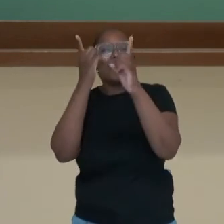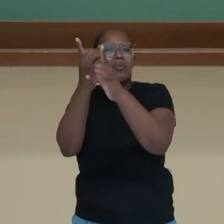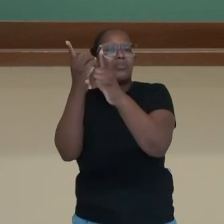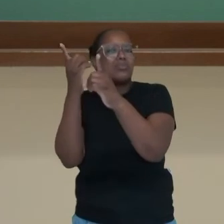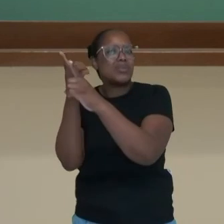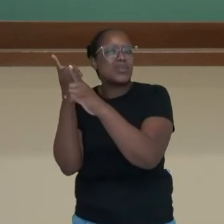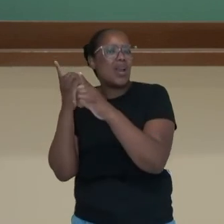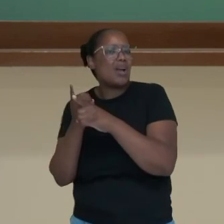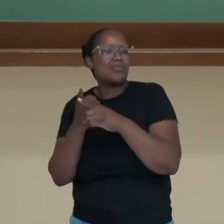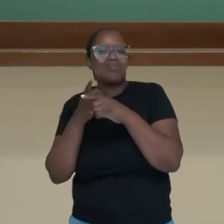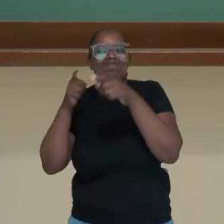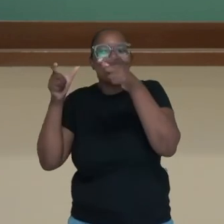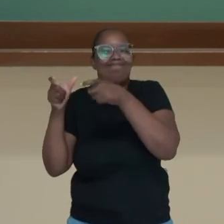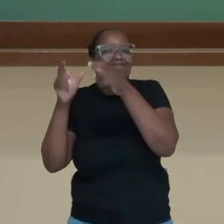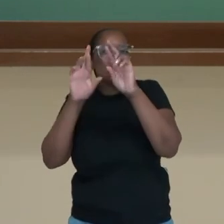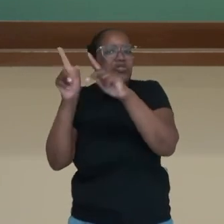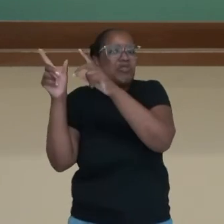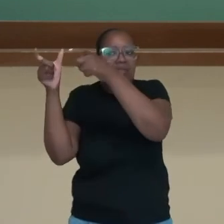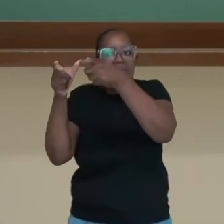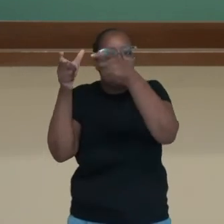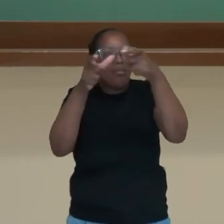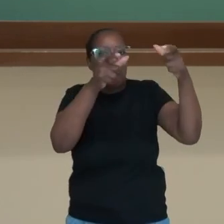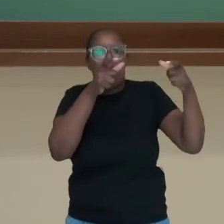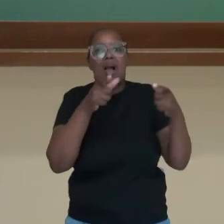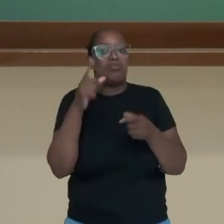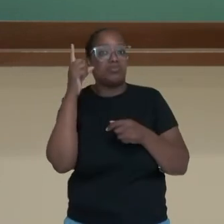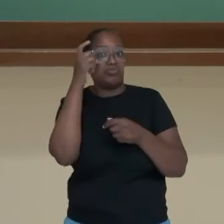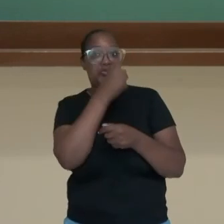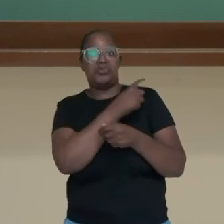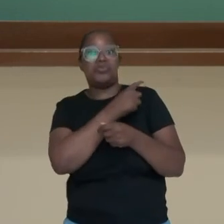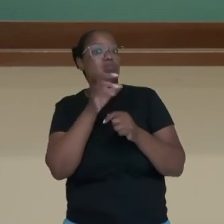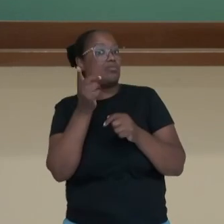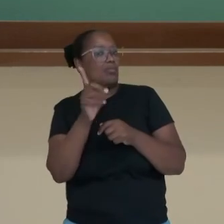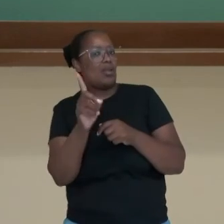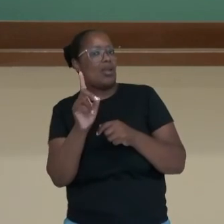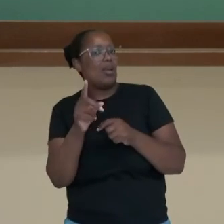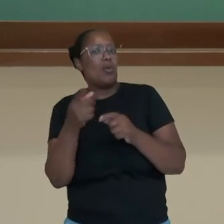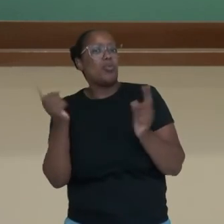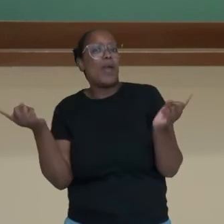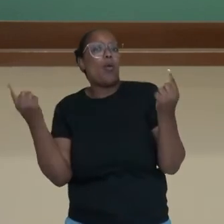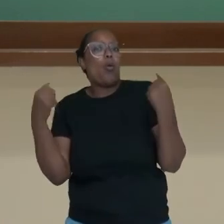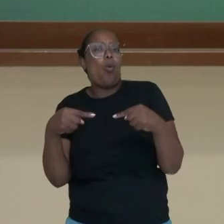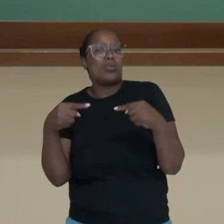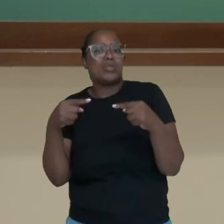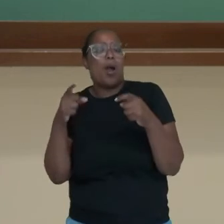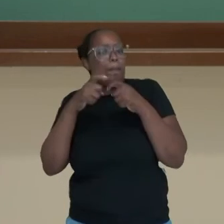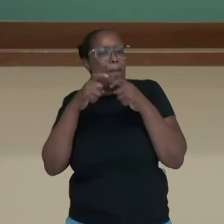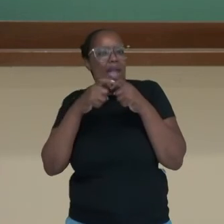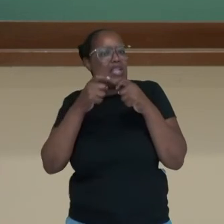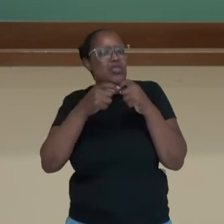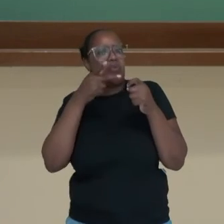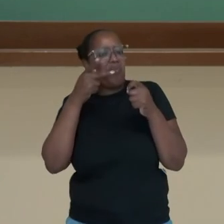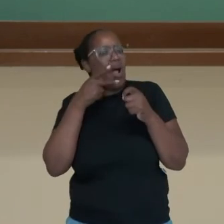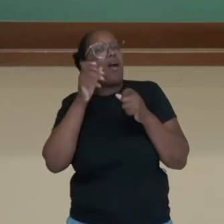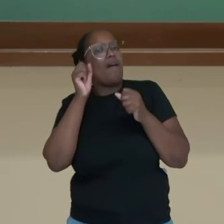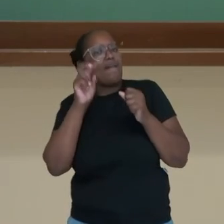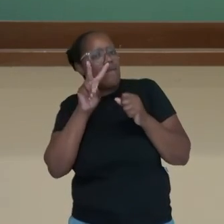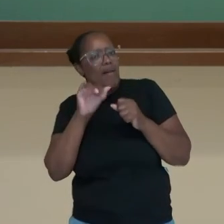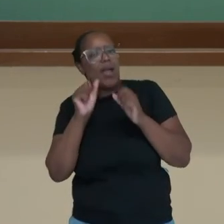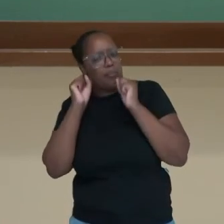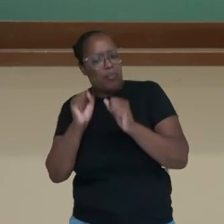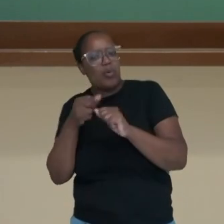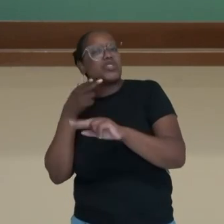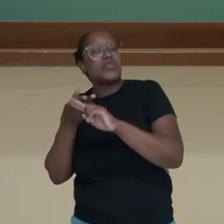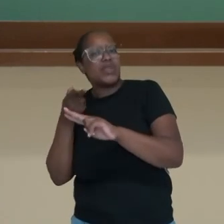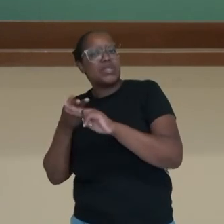várias localidades, não é um esporte de difícil acesso, não tem contraindicação, pode ser praticado por